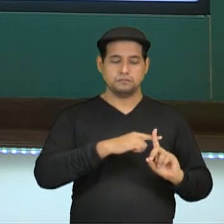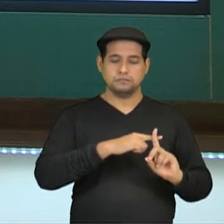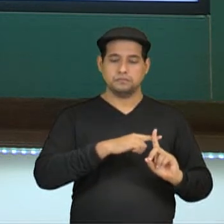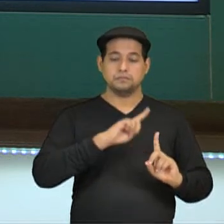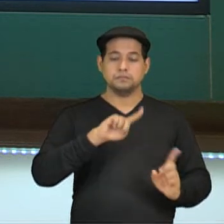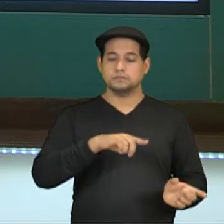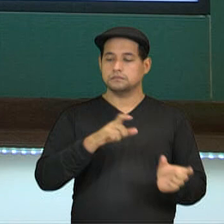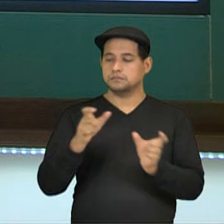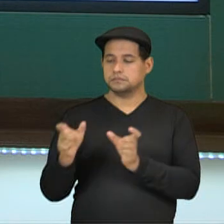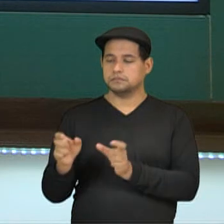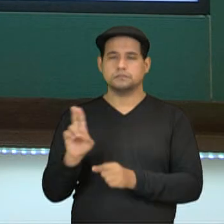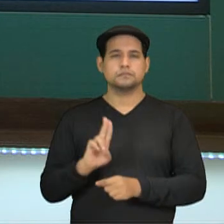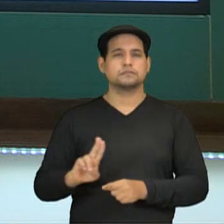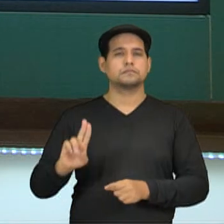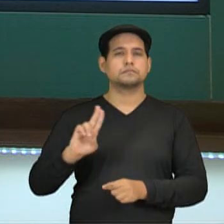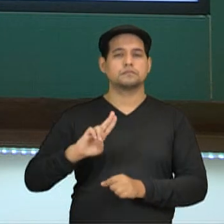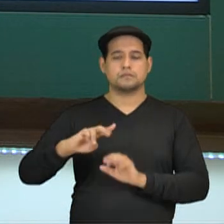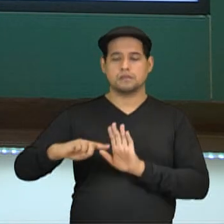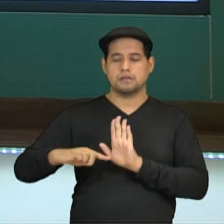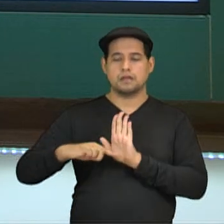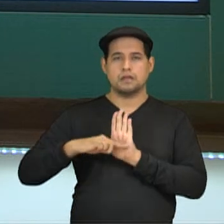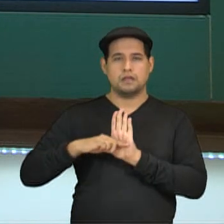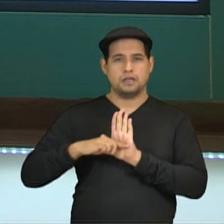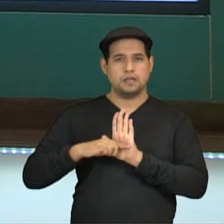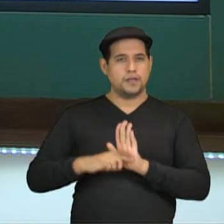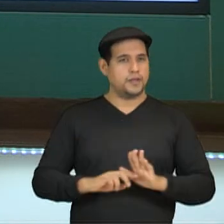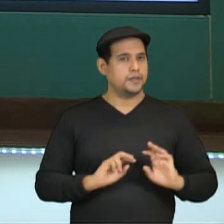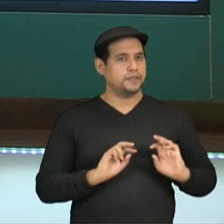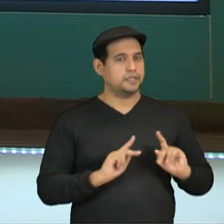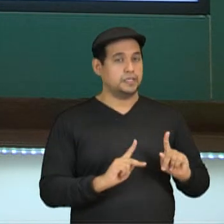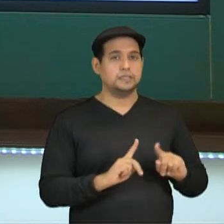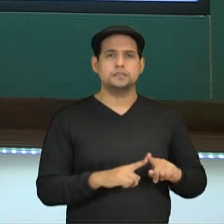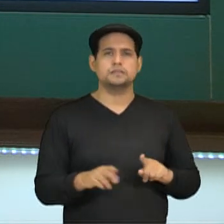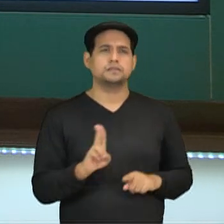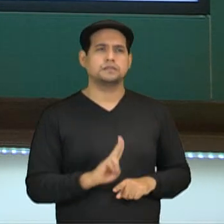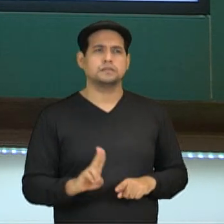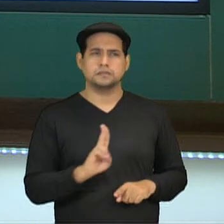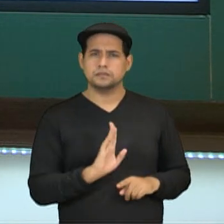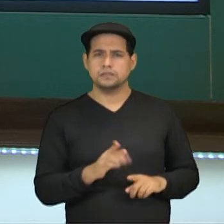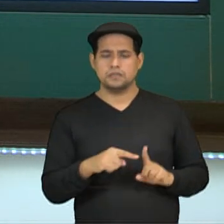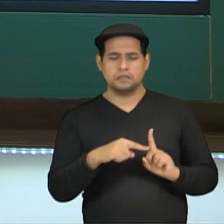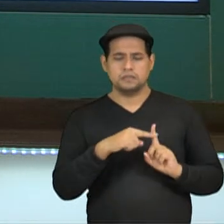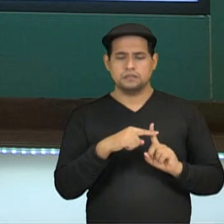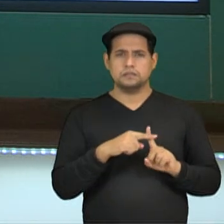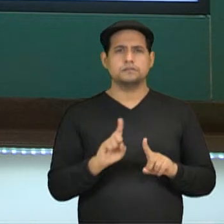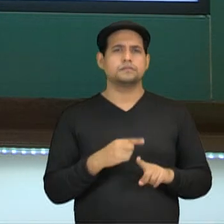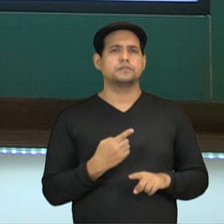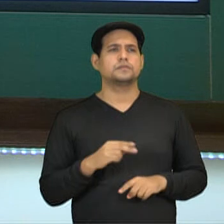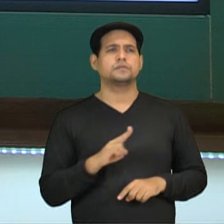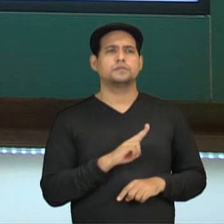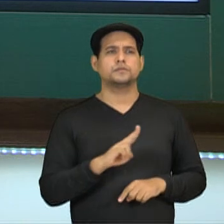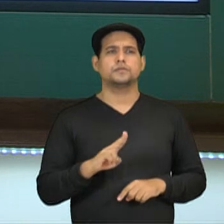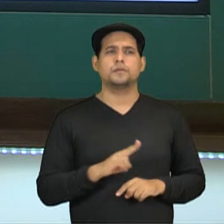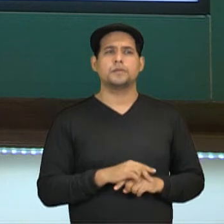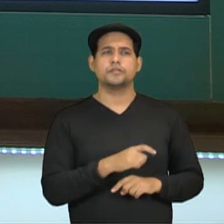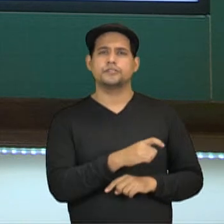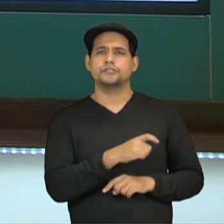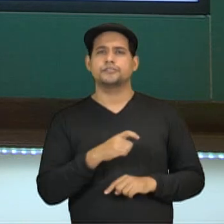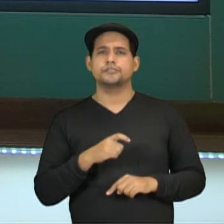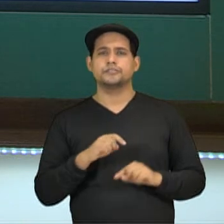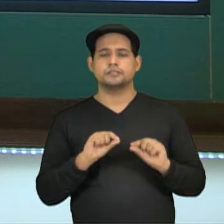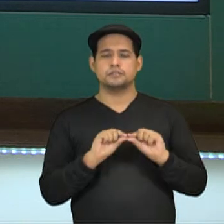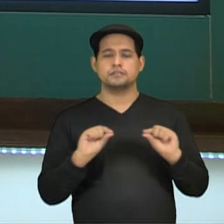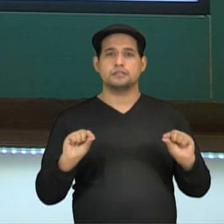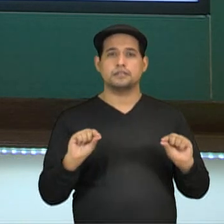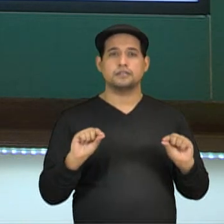e na outra utiliza o sinal negativo, tá bom? Então, ó, utilizando o sinal positivo, a gente chama de x' e x